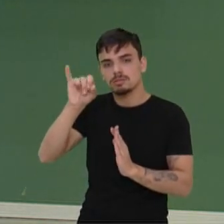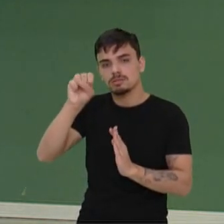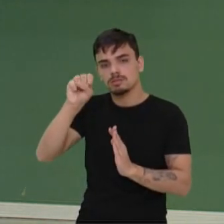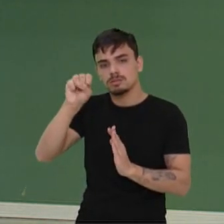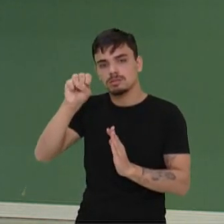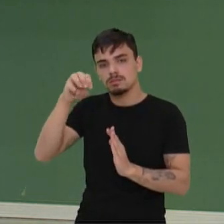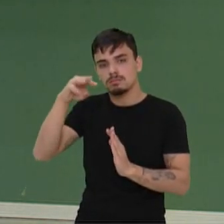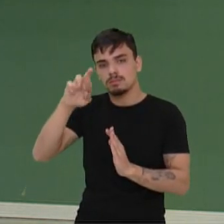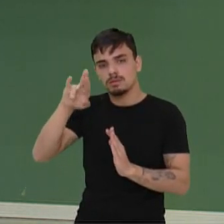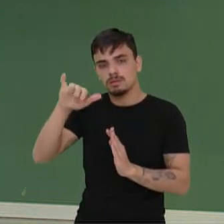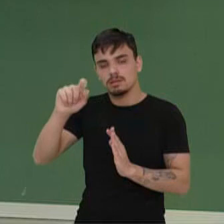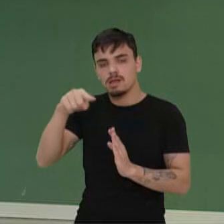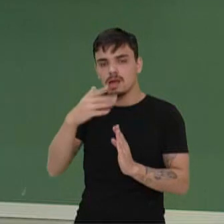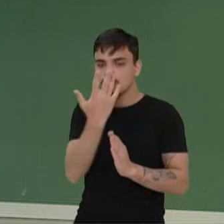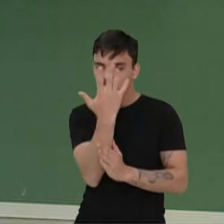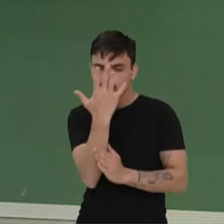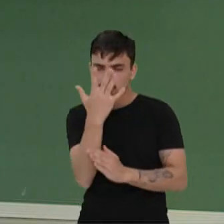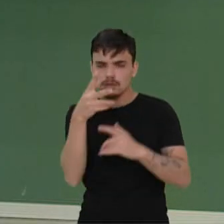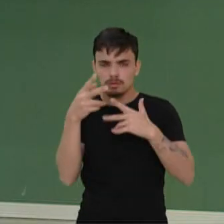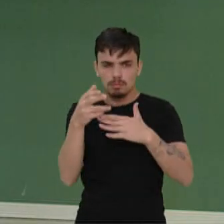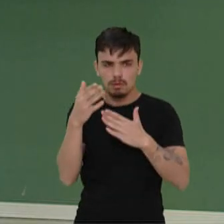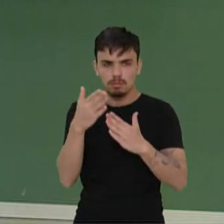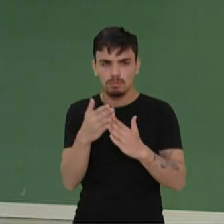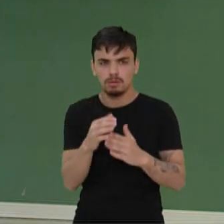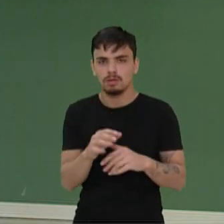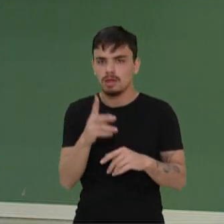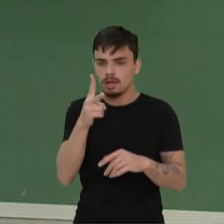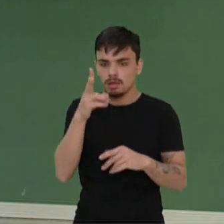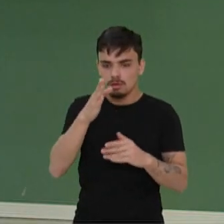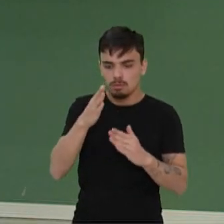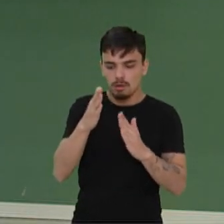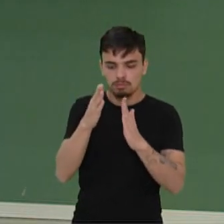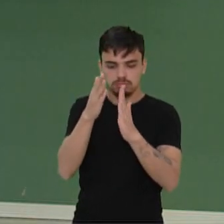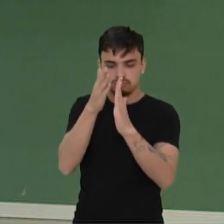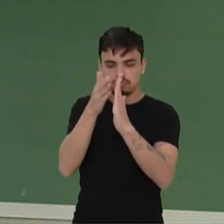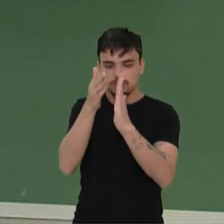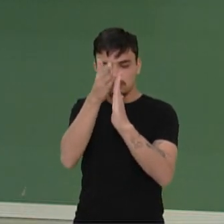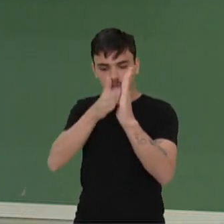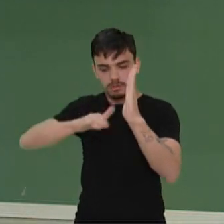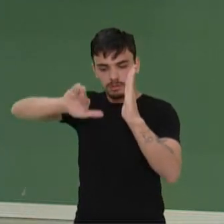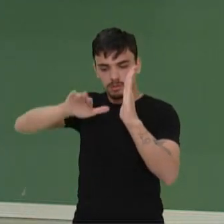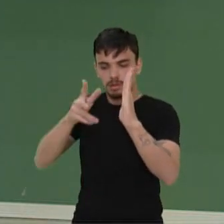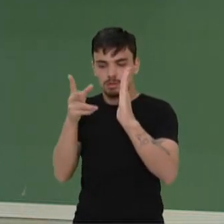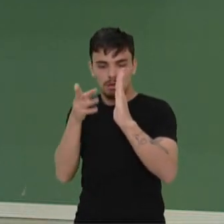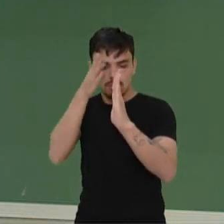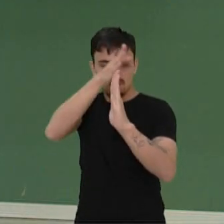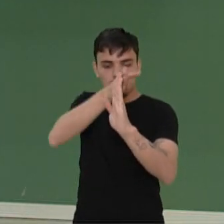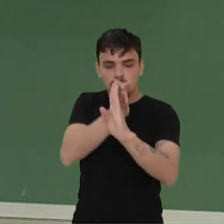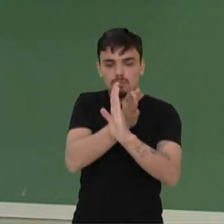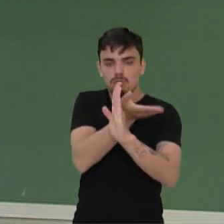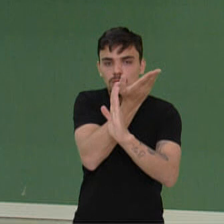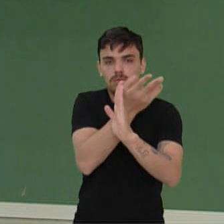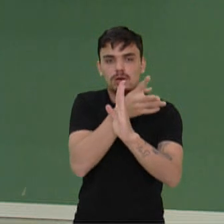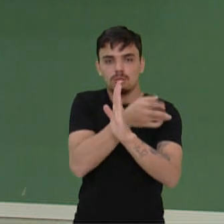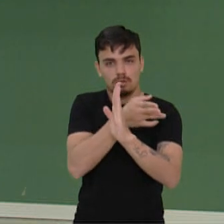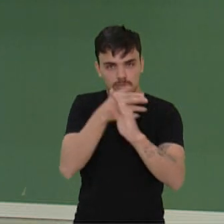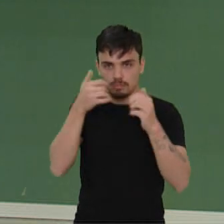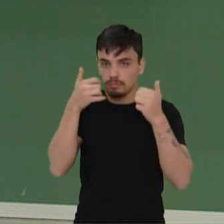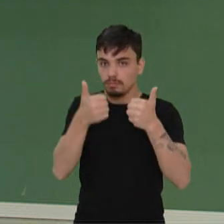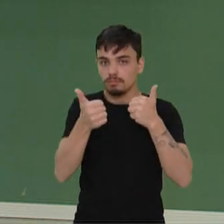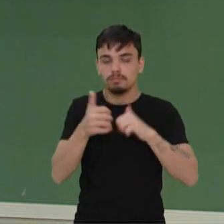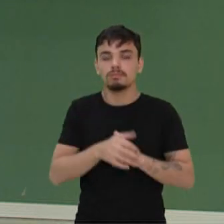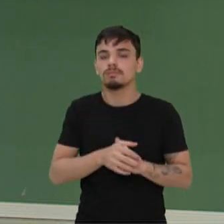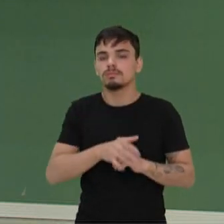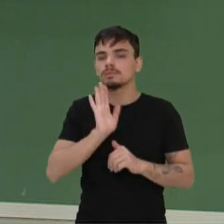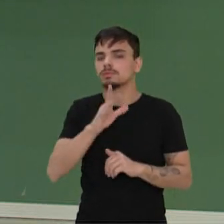é como se fosse um espelho. O que a gente tem de um lado, ele reflete a mesma coisa do outro, não é isso? Veja,